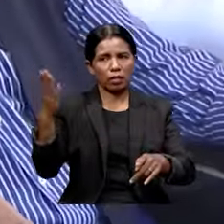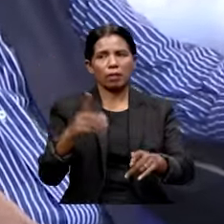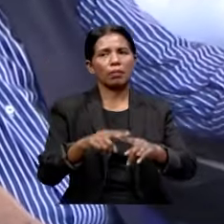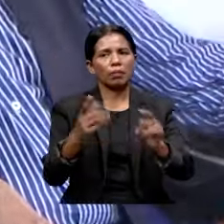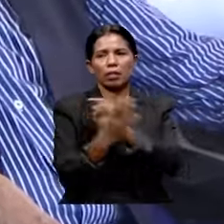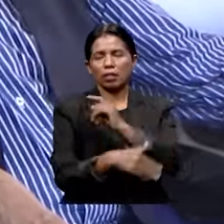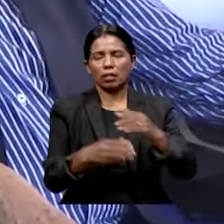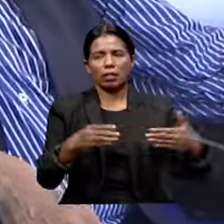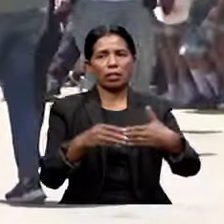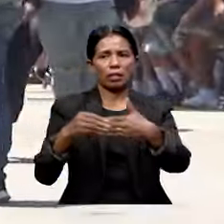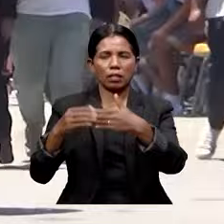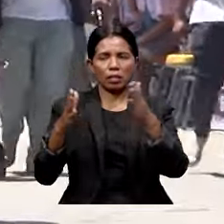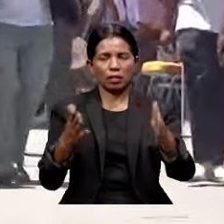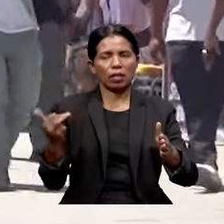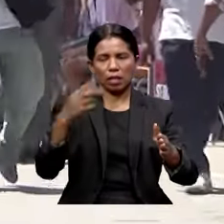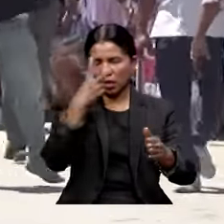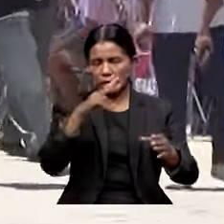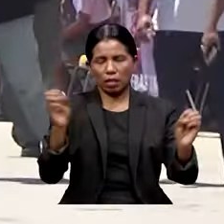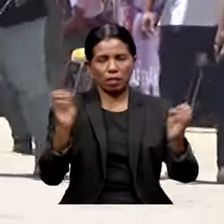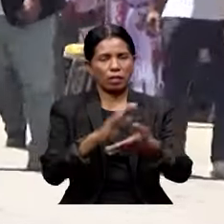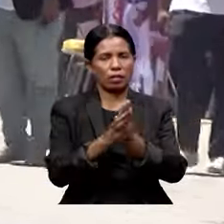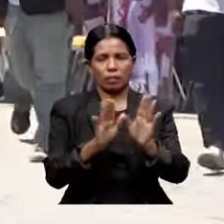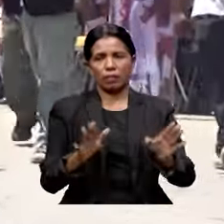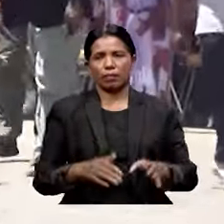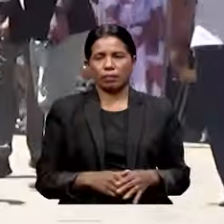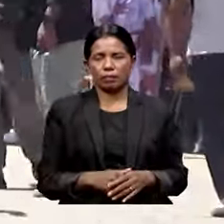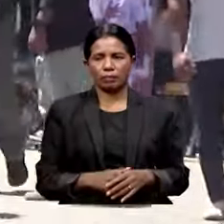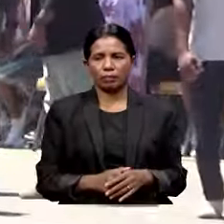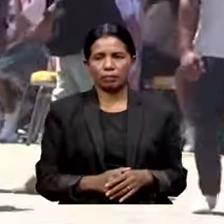mebe iharailarang líder Sira Haremalu Ladiak, Simão Ximenes Lamberto da Silva Ziemen.